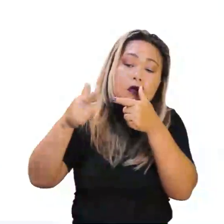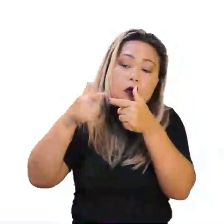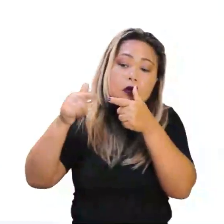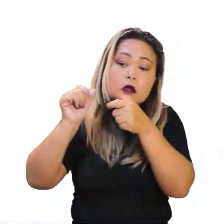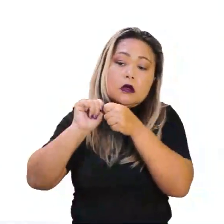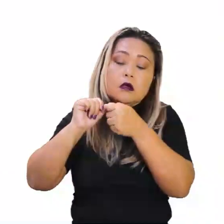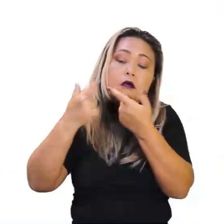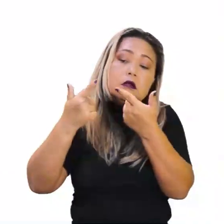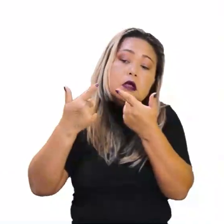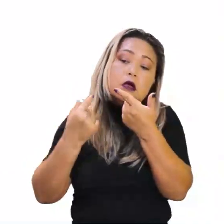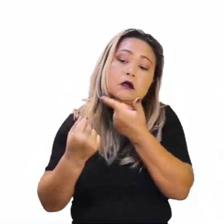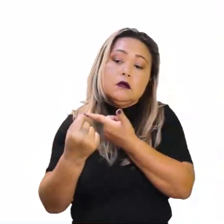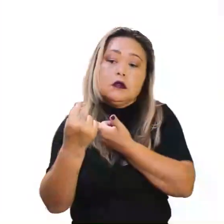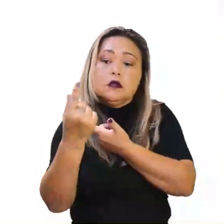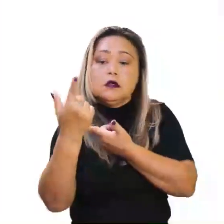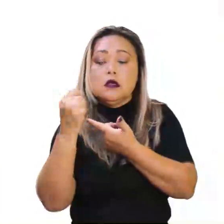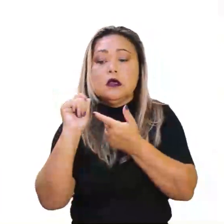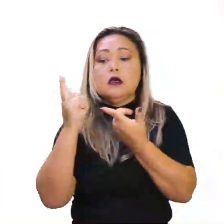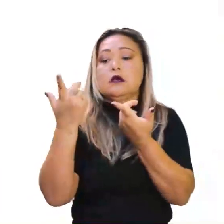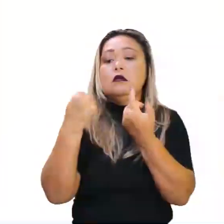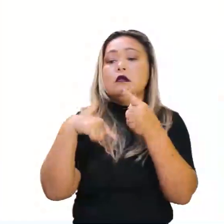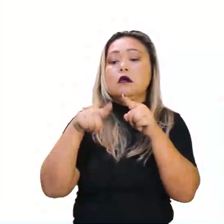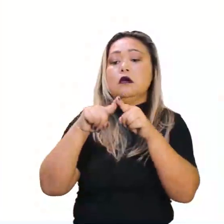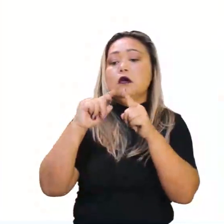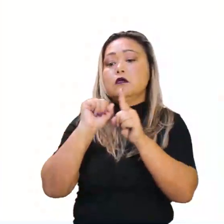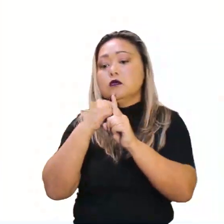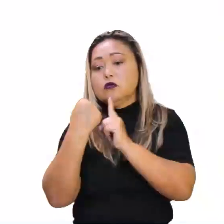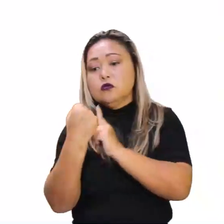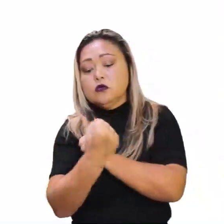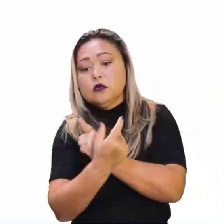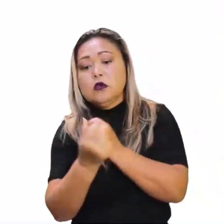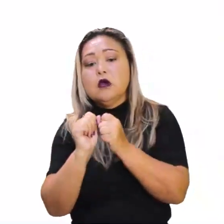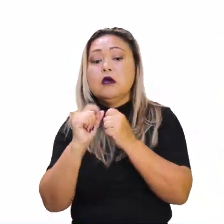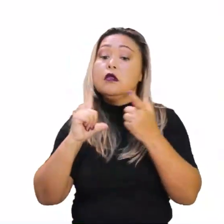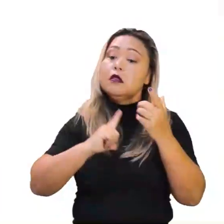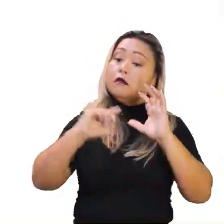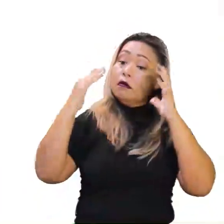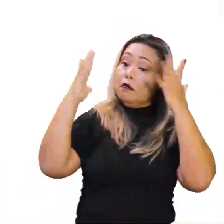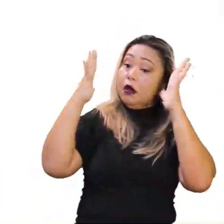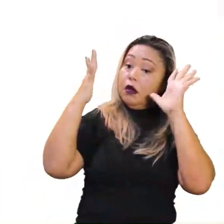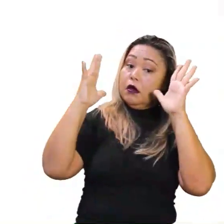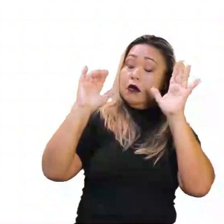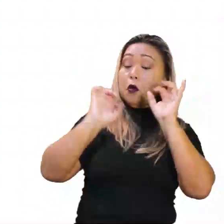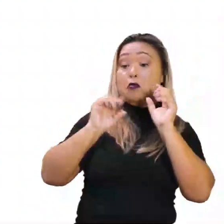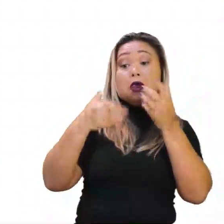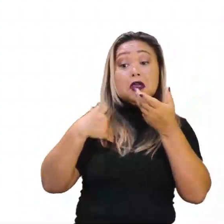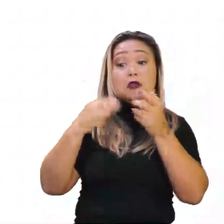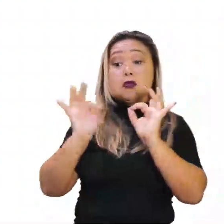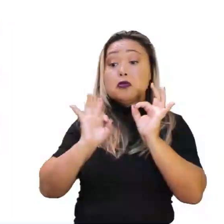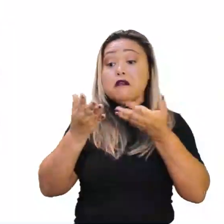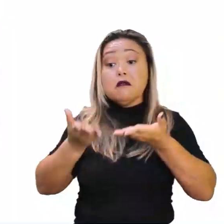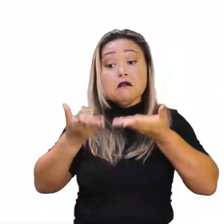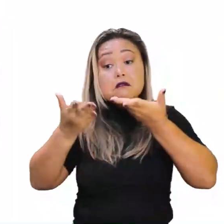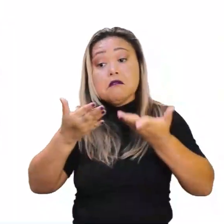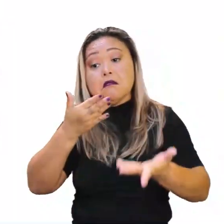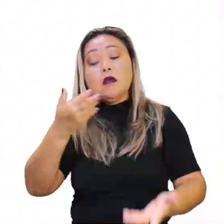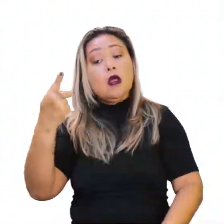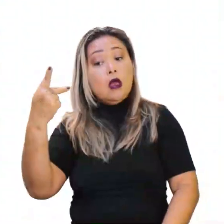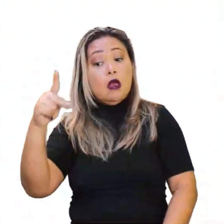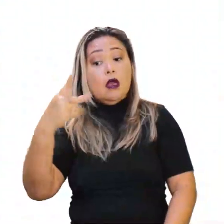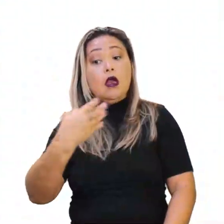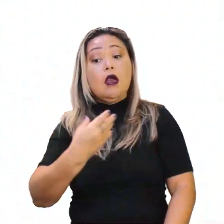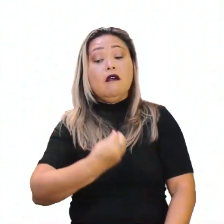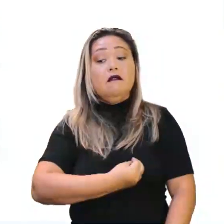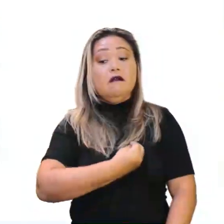ali no qual ele teve esses parabéns pelo seu dia, porém nada é feito para melhorar a vida dele, né? Então